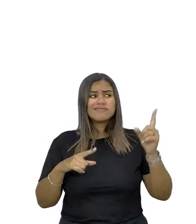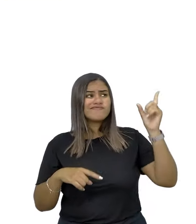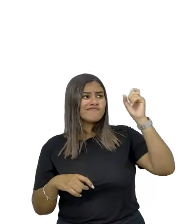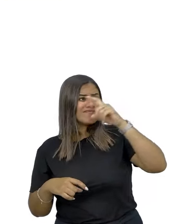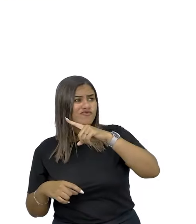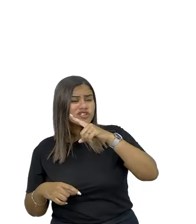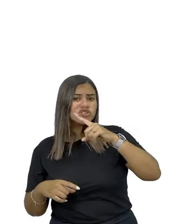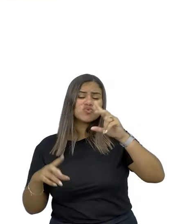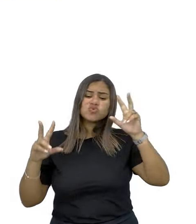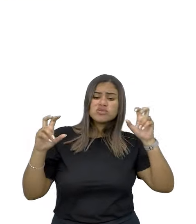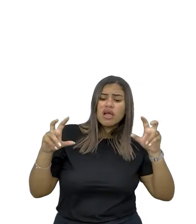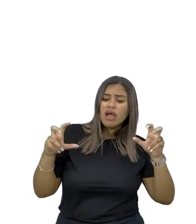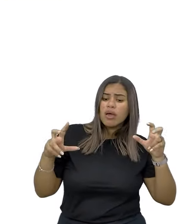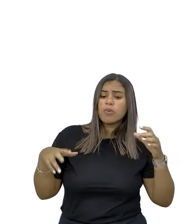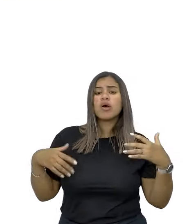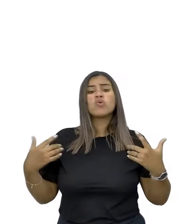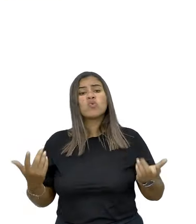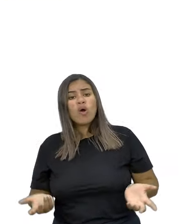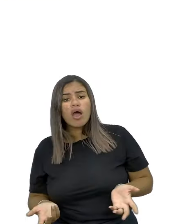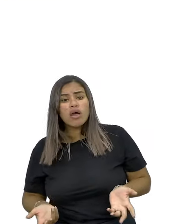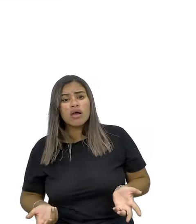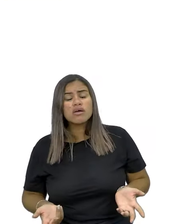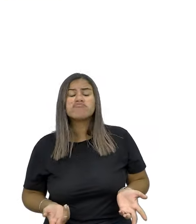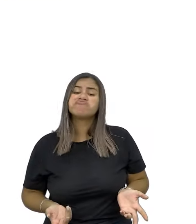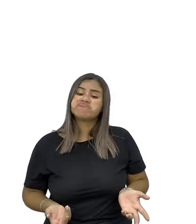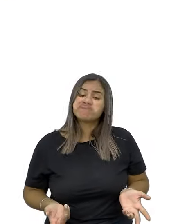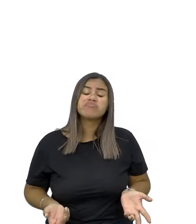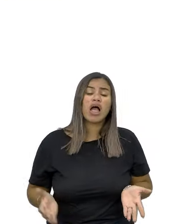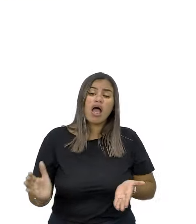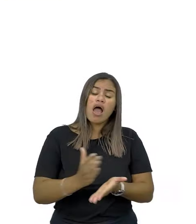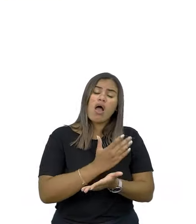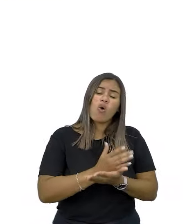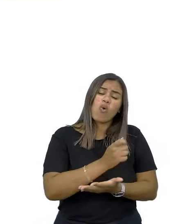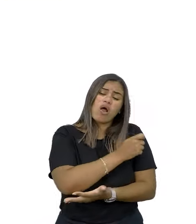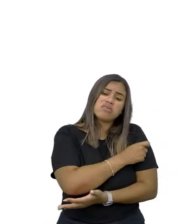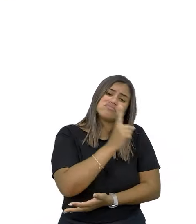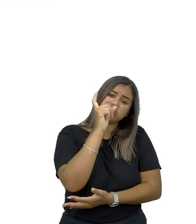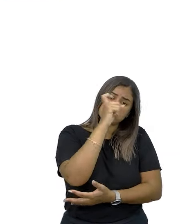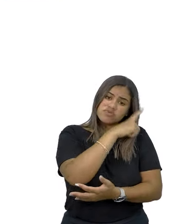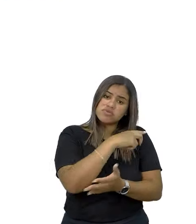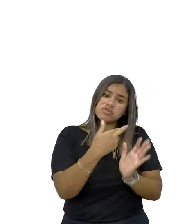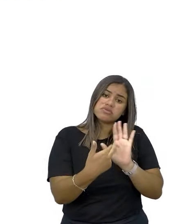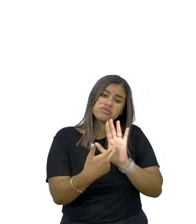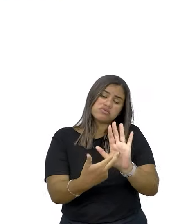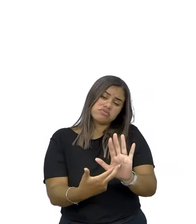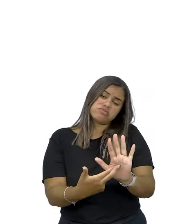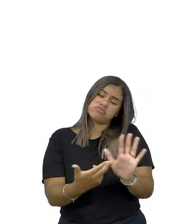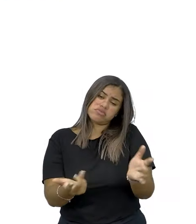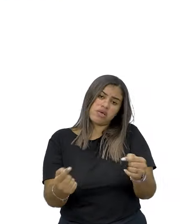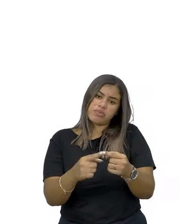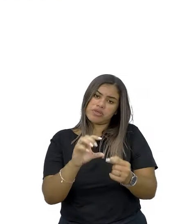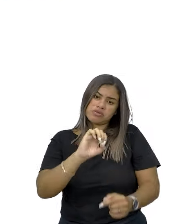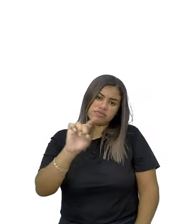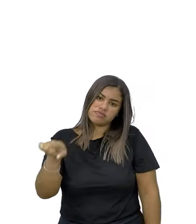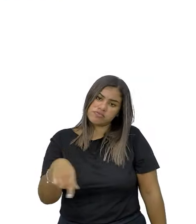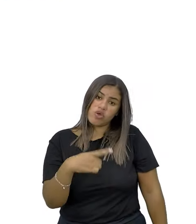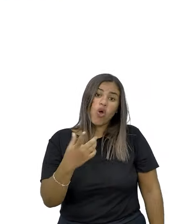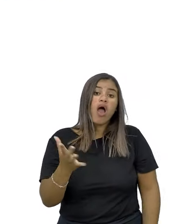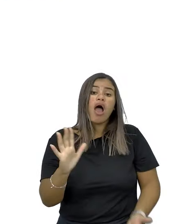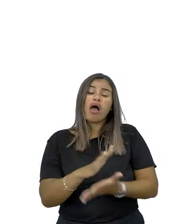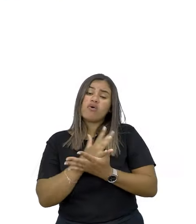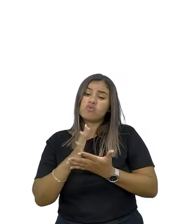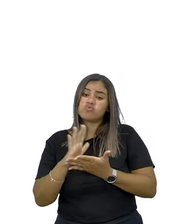Qual que é o tema? Eu já falei para vocês, alguns alunos têm dificuldade na representação o quê? Da forma decimal. Outros